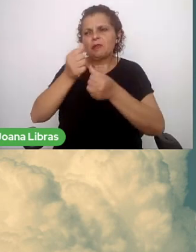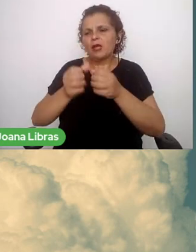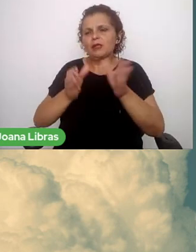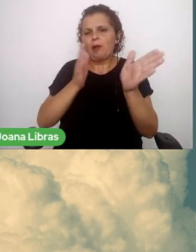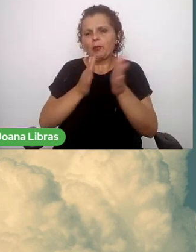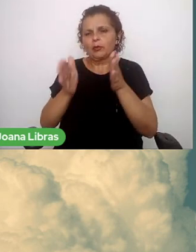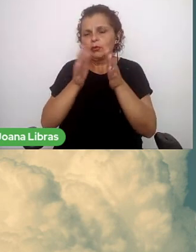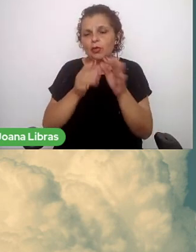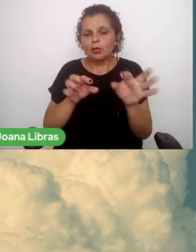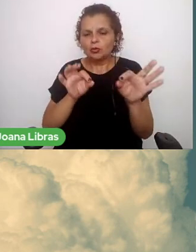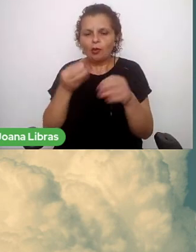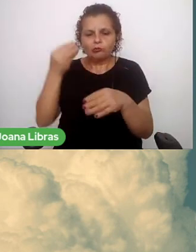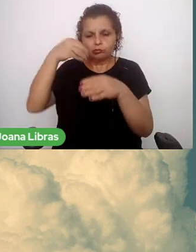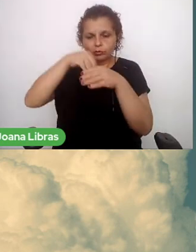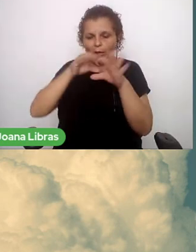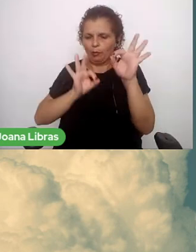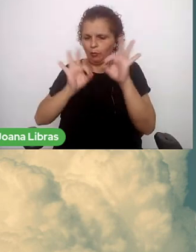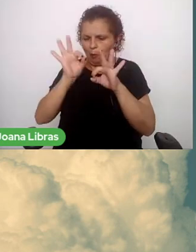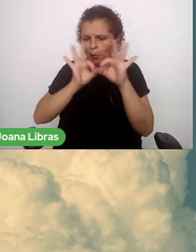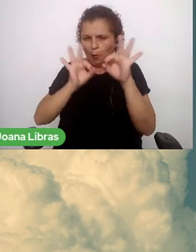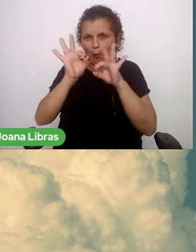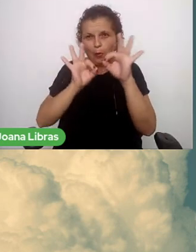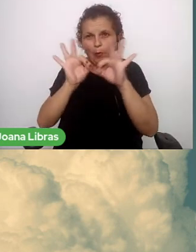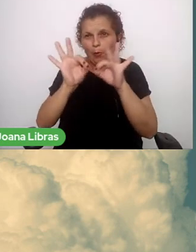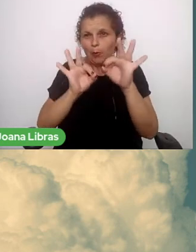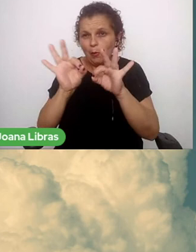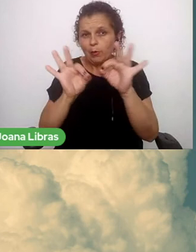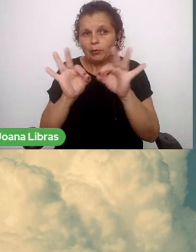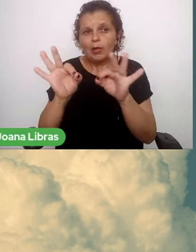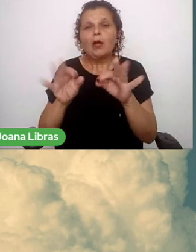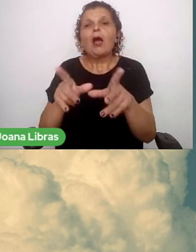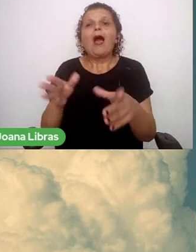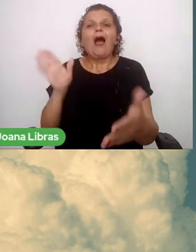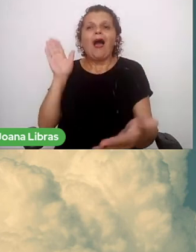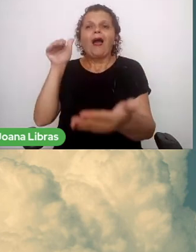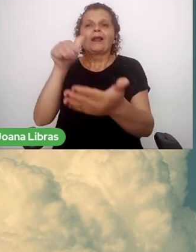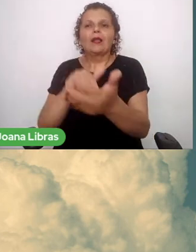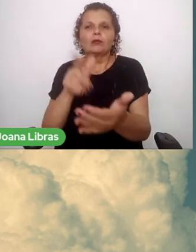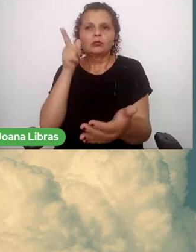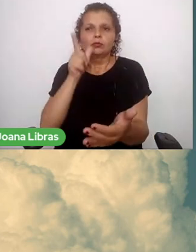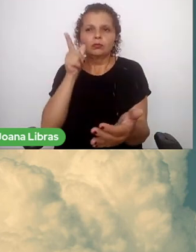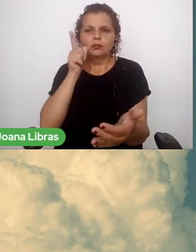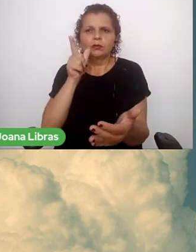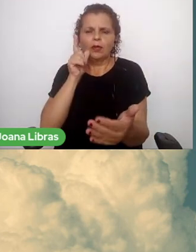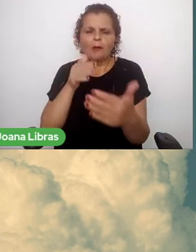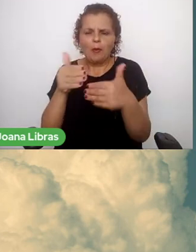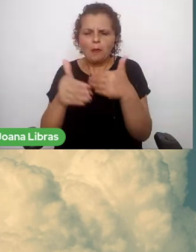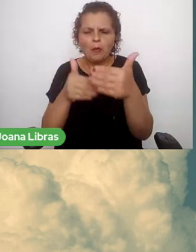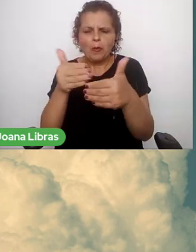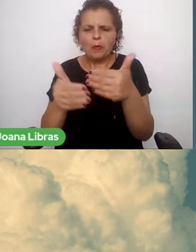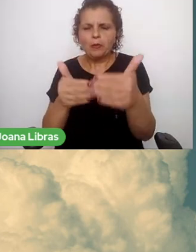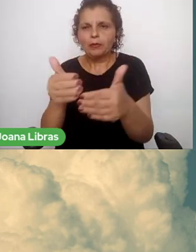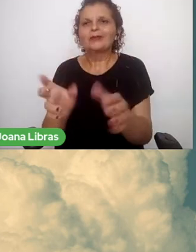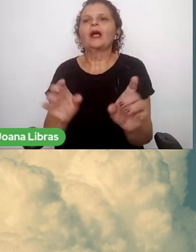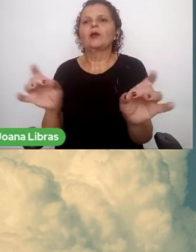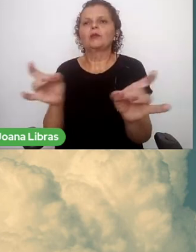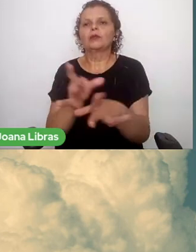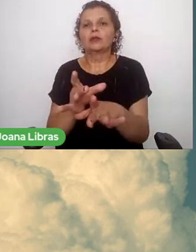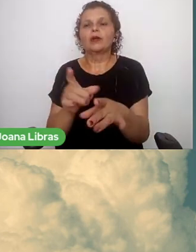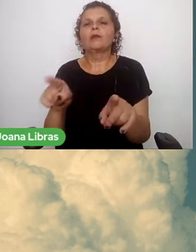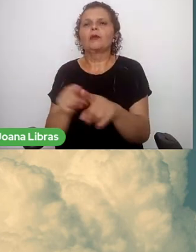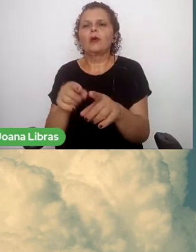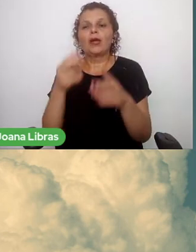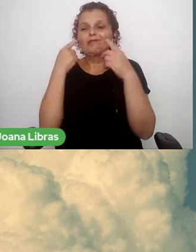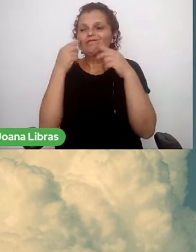só interno, tá? A gente fez o Path to Production até onde a gente conseguia saber que ele ia, tá? Porque a gente não tinha